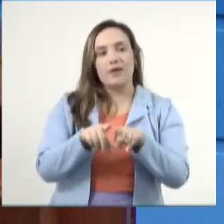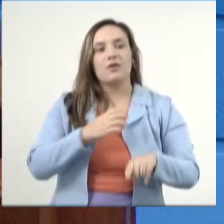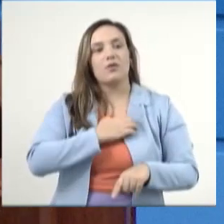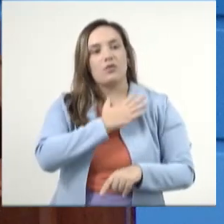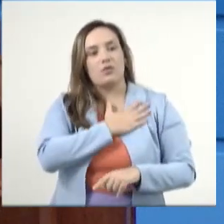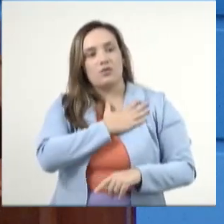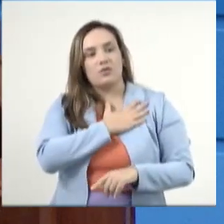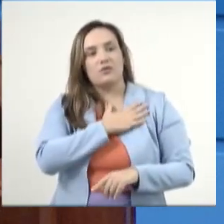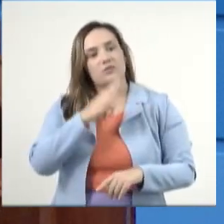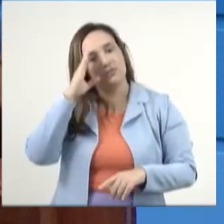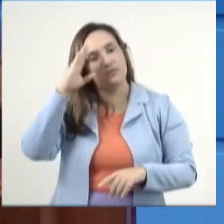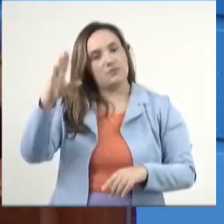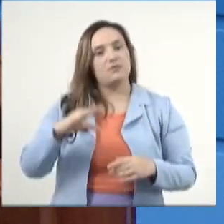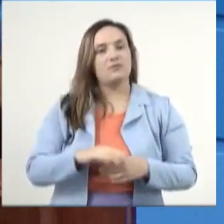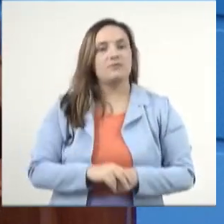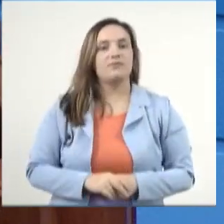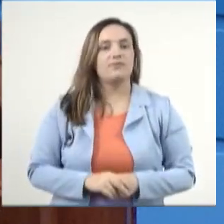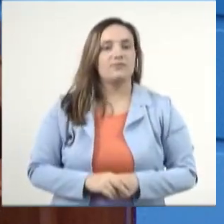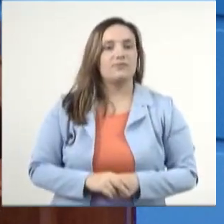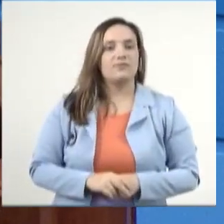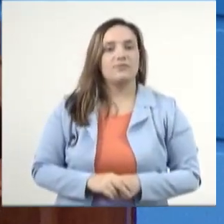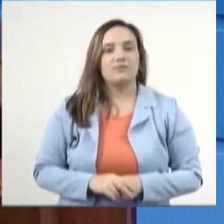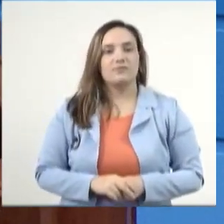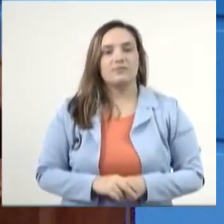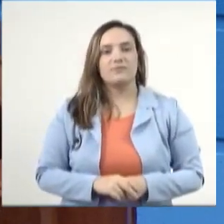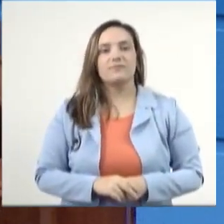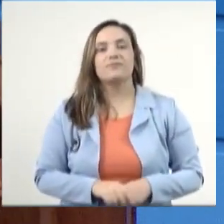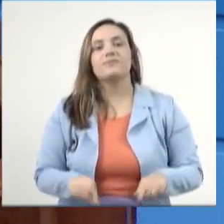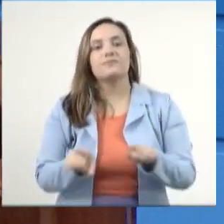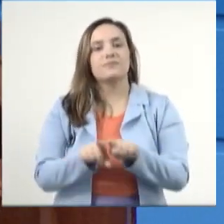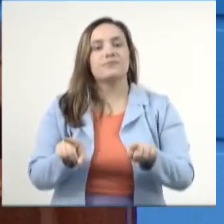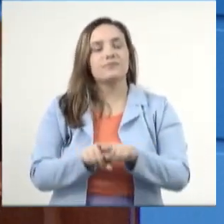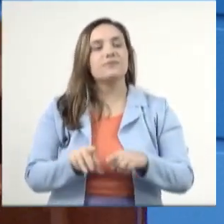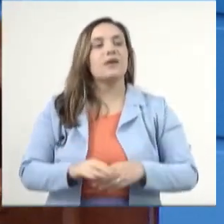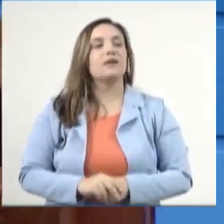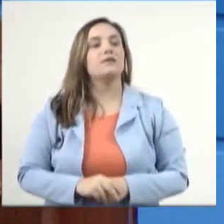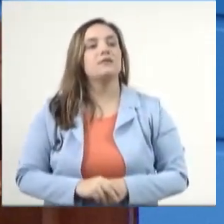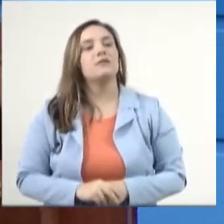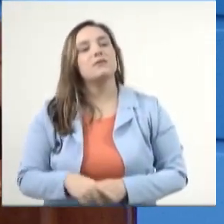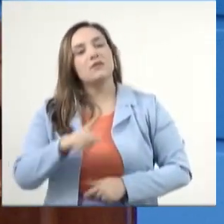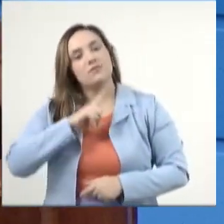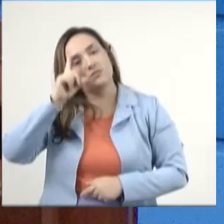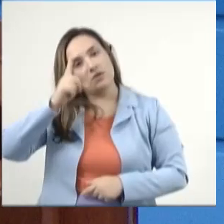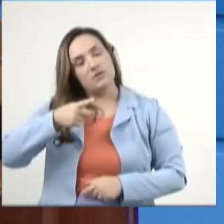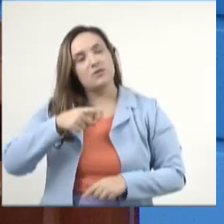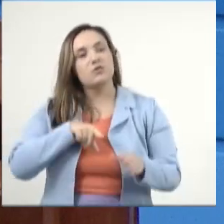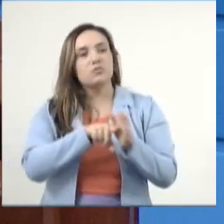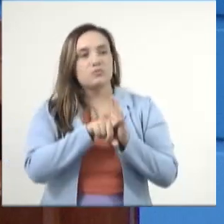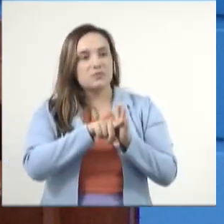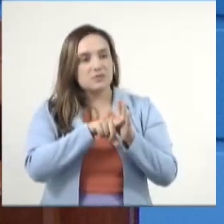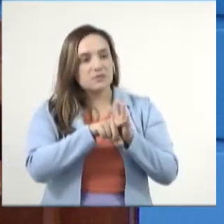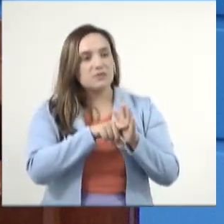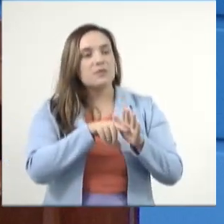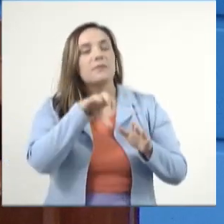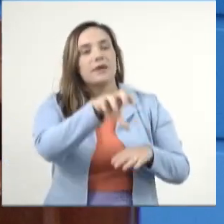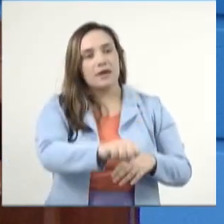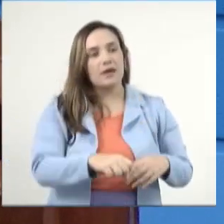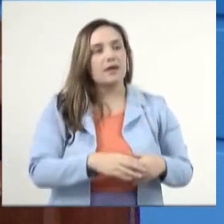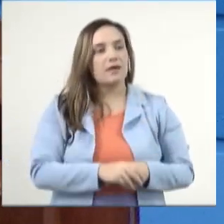do Exército, Bernardo. Além disso, também foram cumpridos mandados de busca e